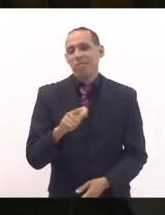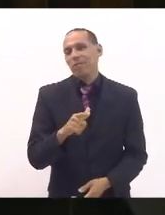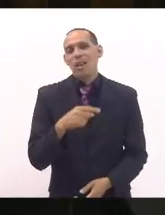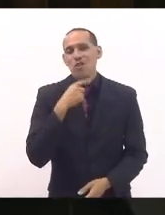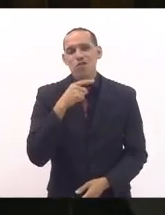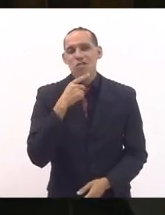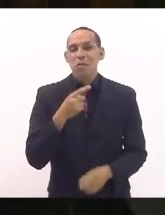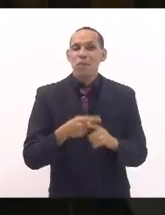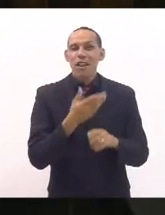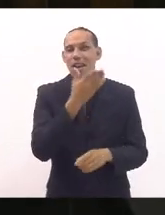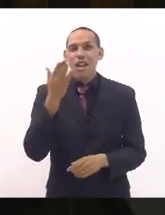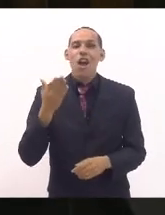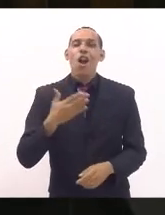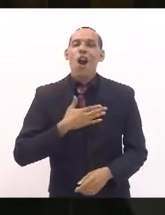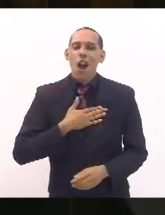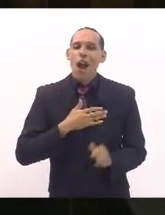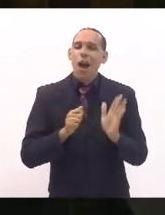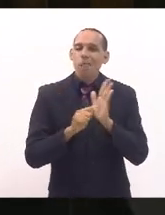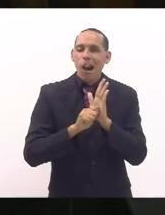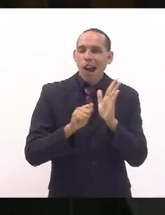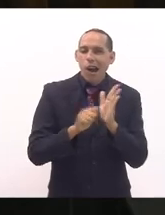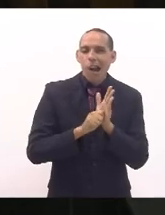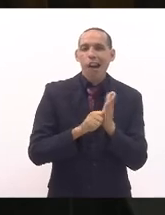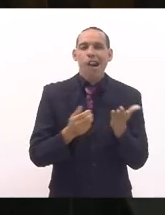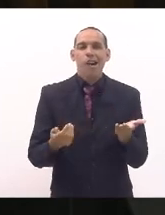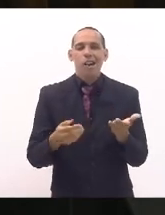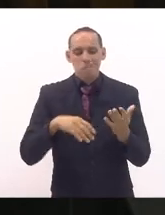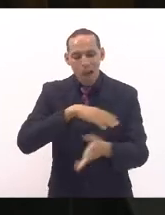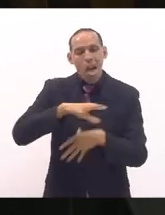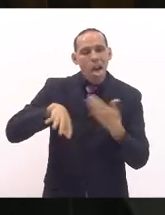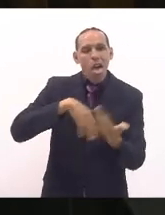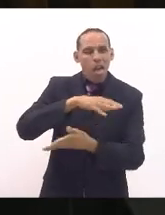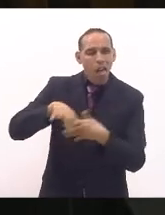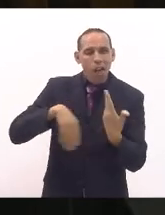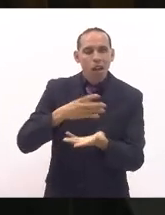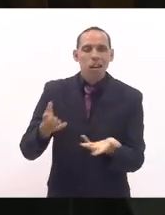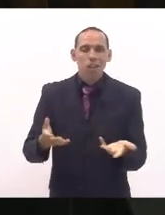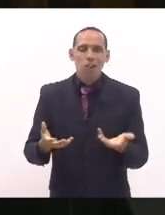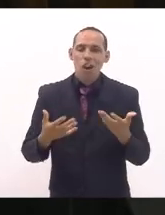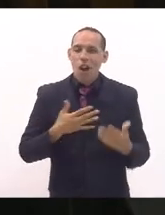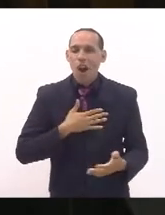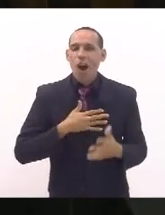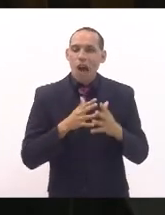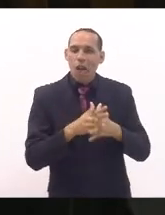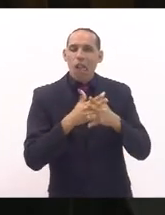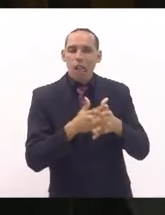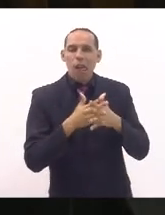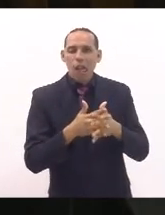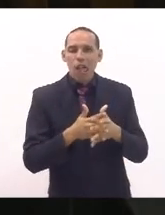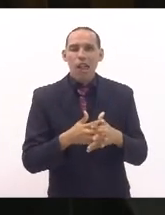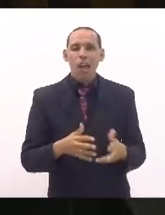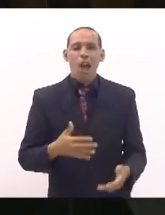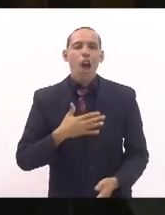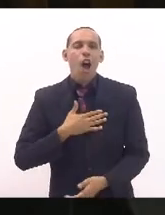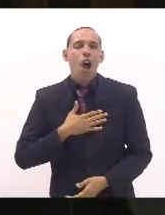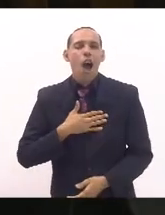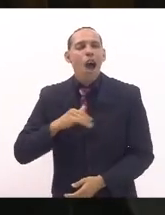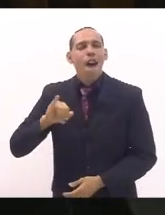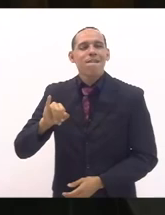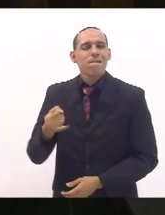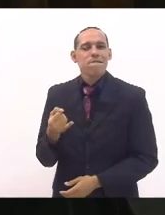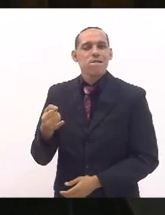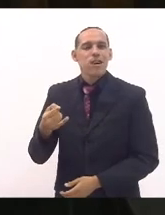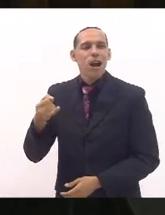essa turma gosta de maconha, gosta de baderna, de balbúrdia, de confusão, gosta de mamar nas tetinhas do